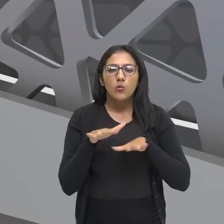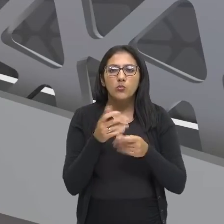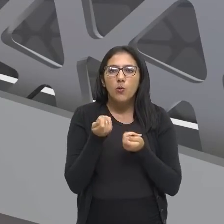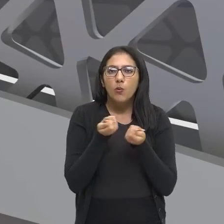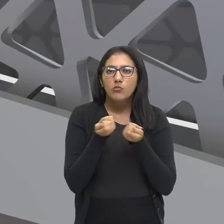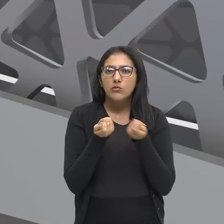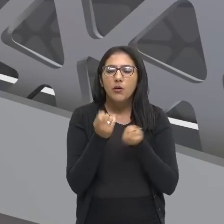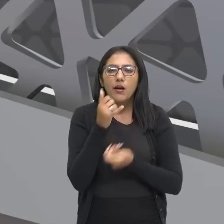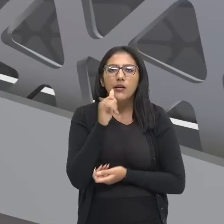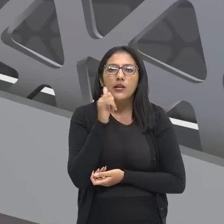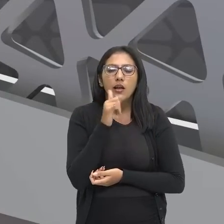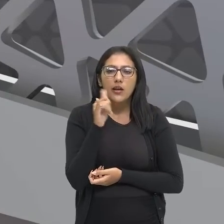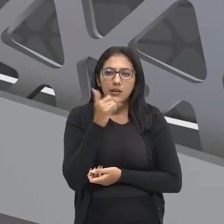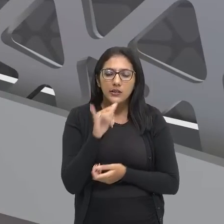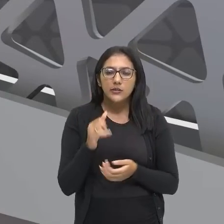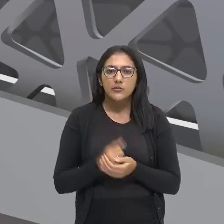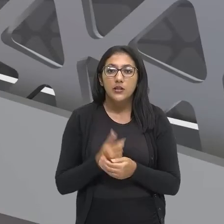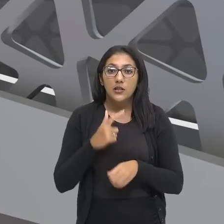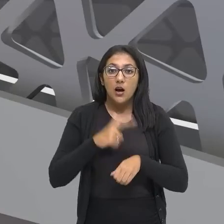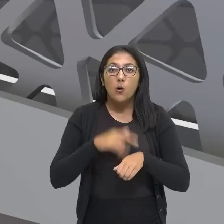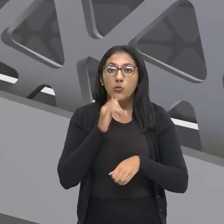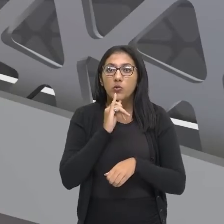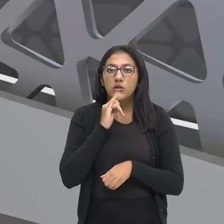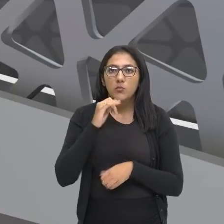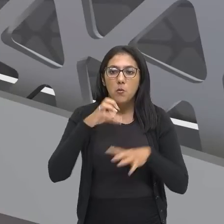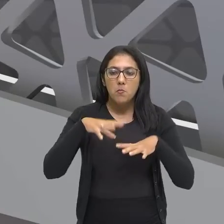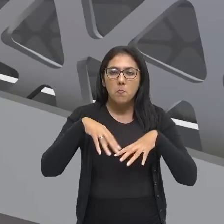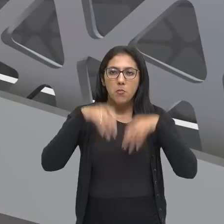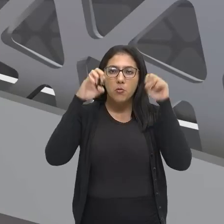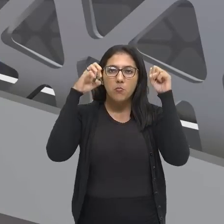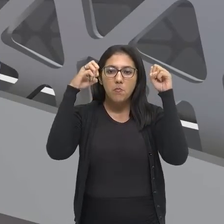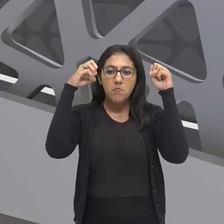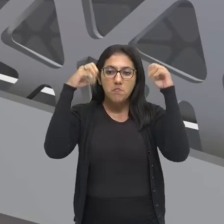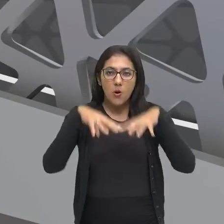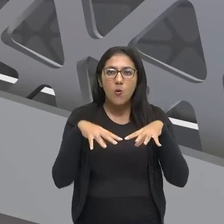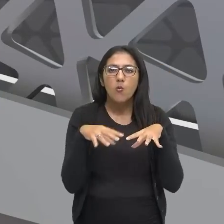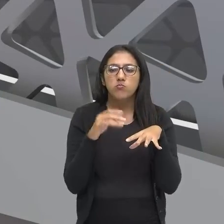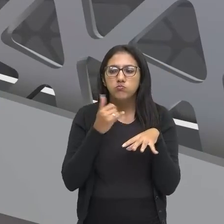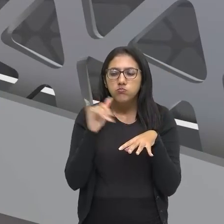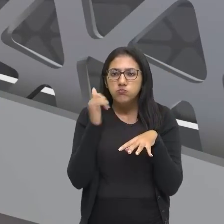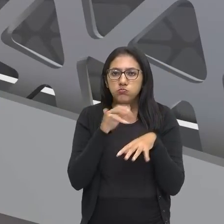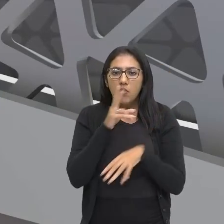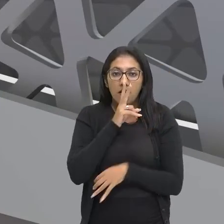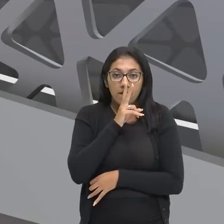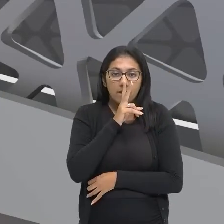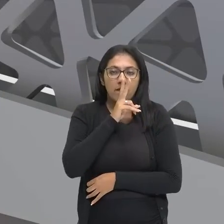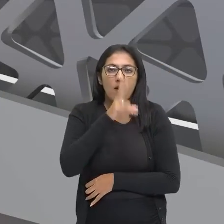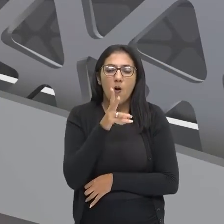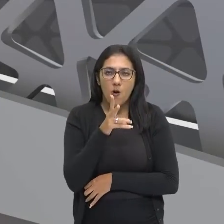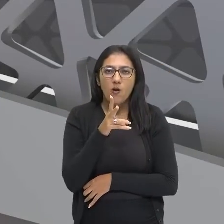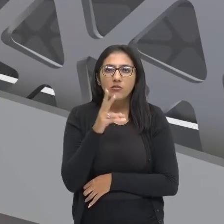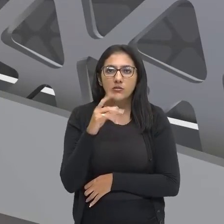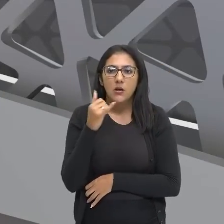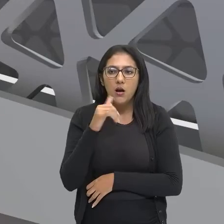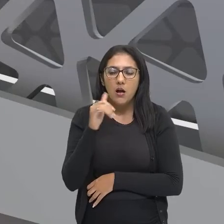corretamente, entenderam? E o estabilizador segura o meu computador até eu salvar o meu arquivo?